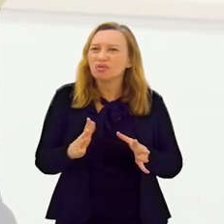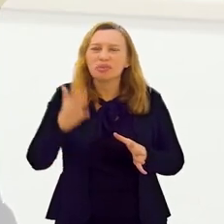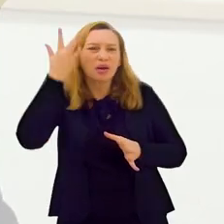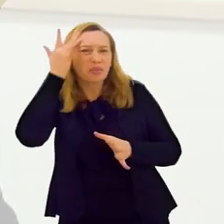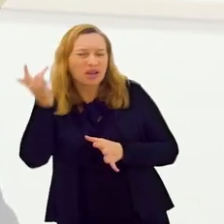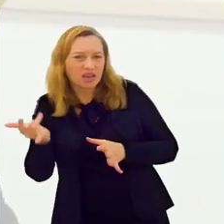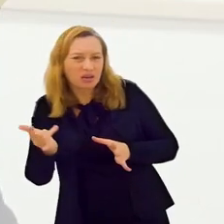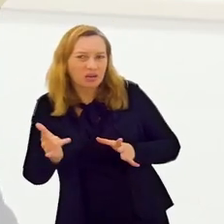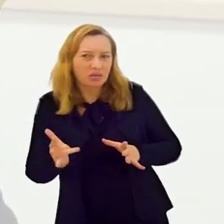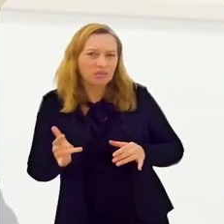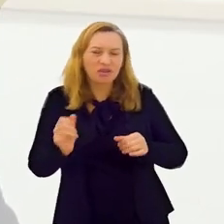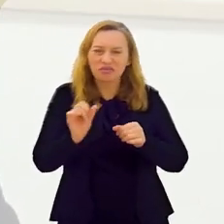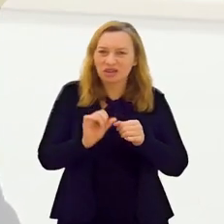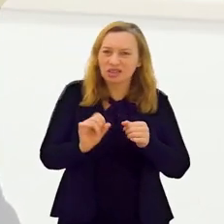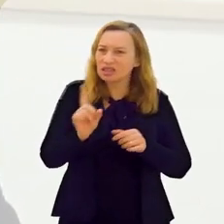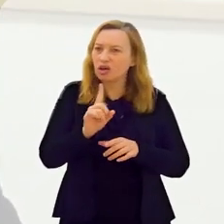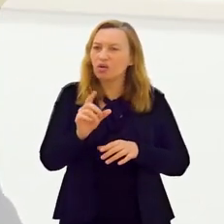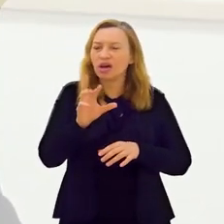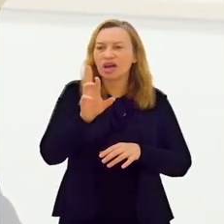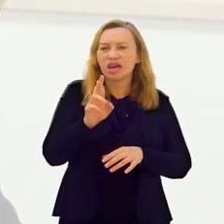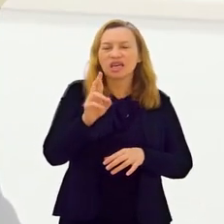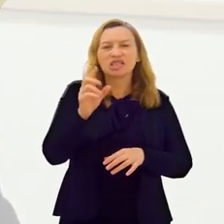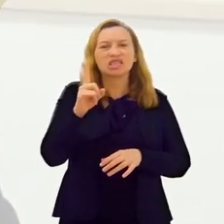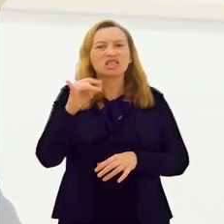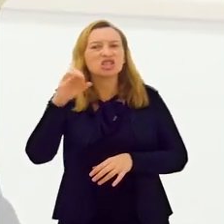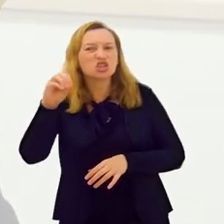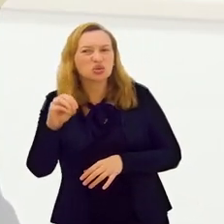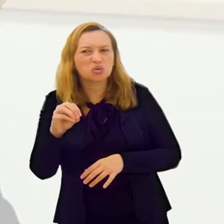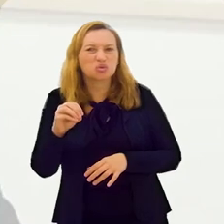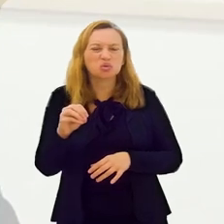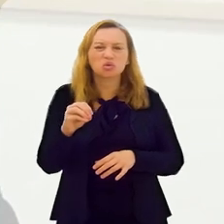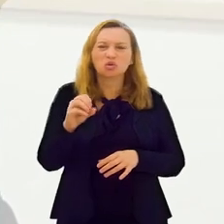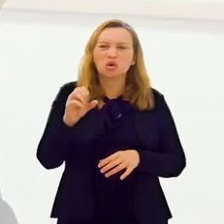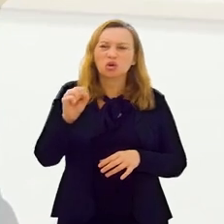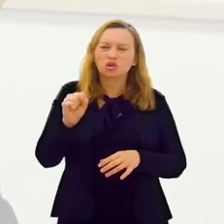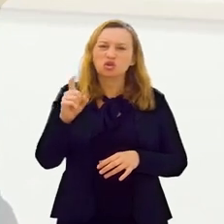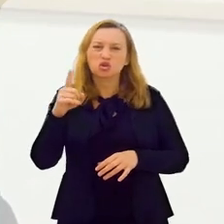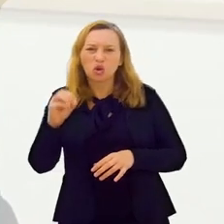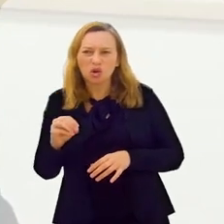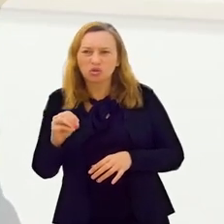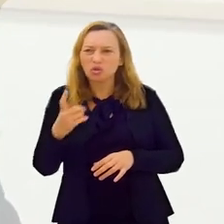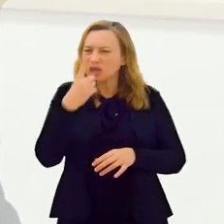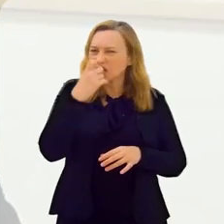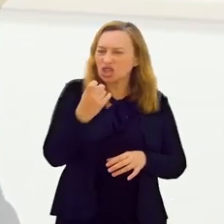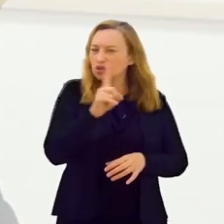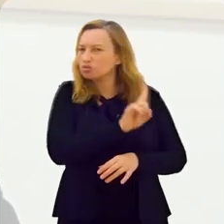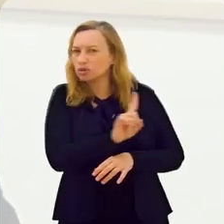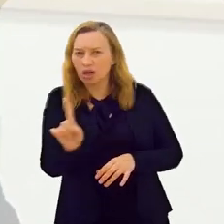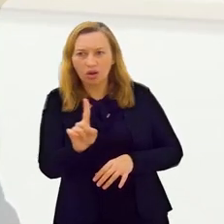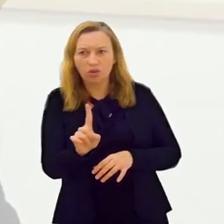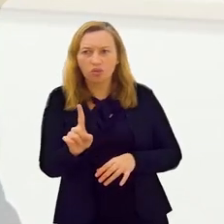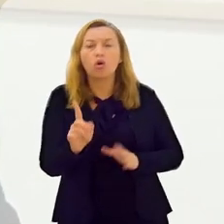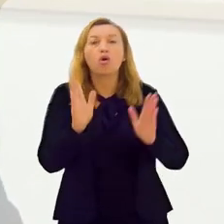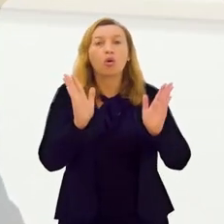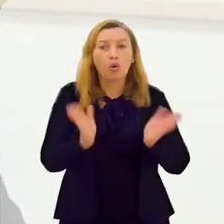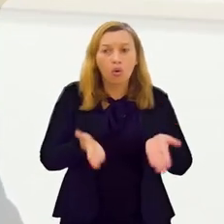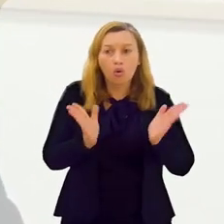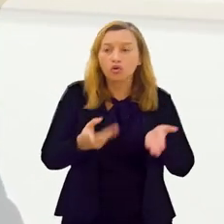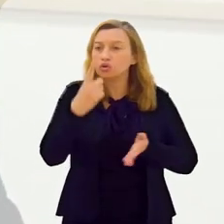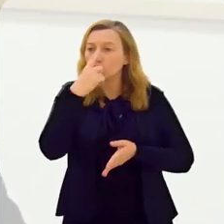de deixar isso para amanhã. Né? Resíduos sólidos, não existe mais essa coisa de lixo, lixo não existe